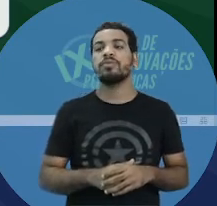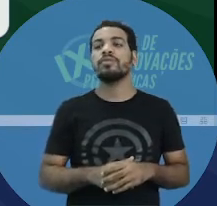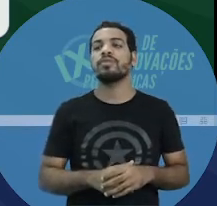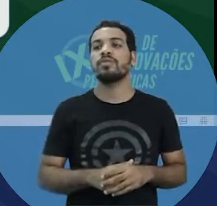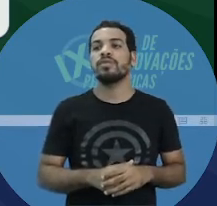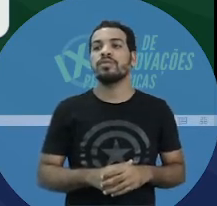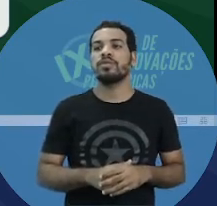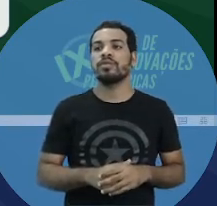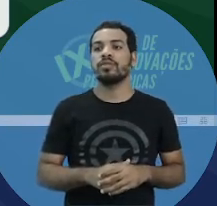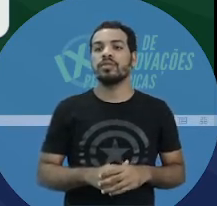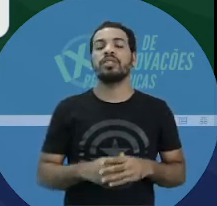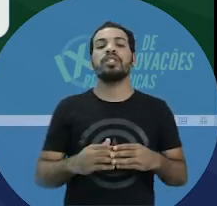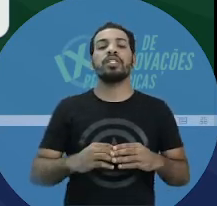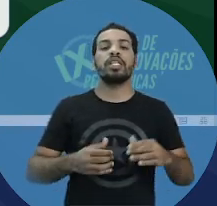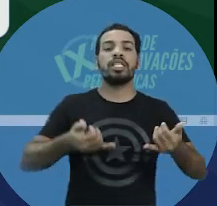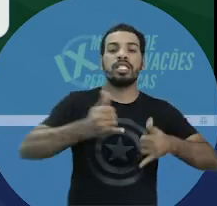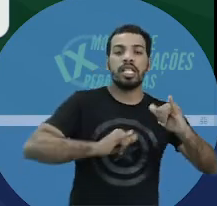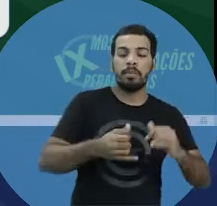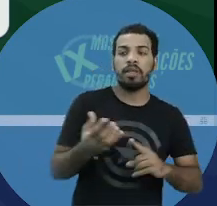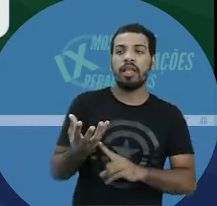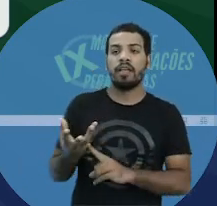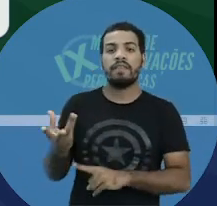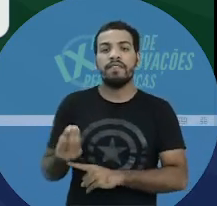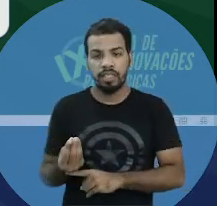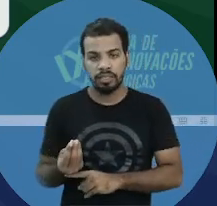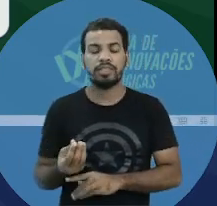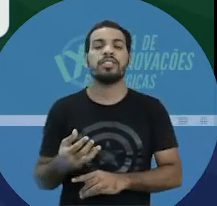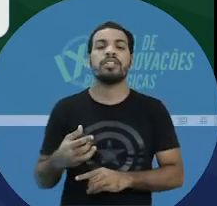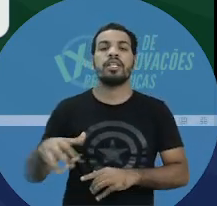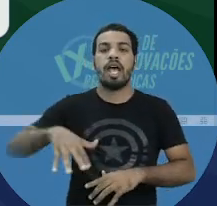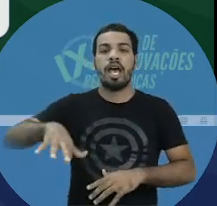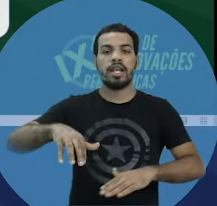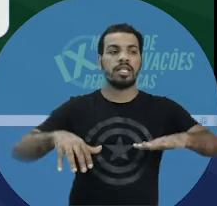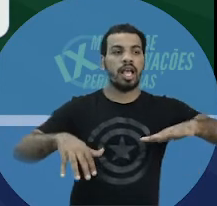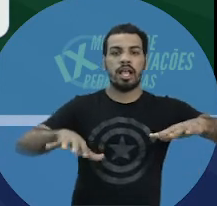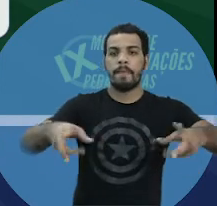de física, dentre várias outras áreas que a gente percebe.